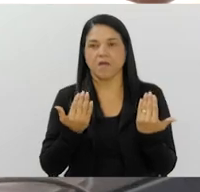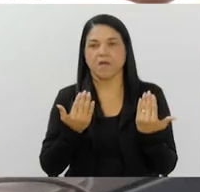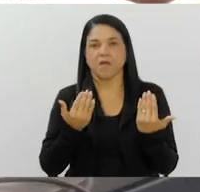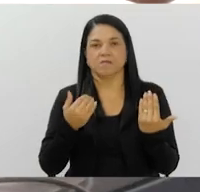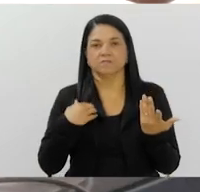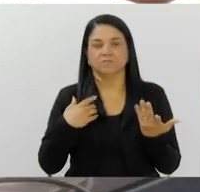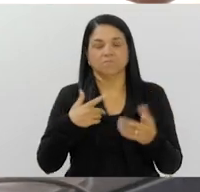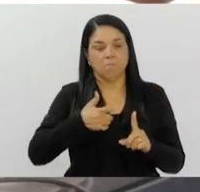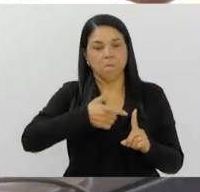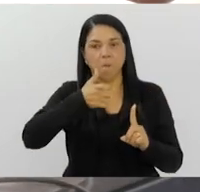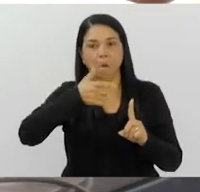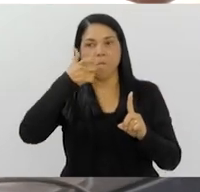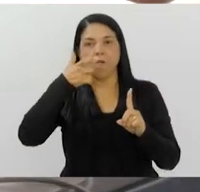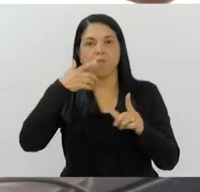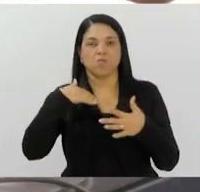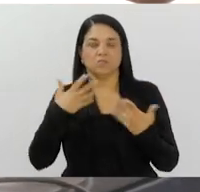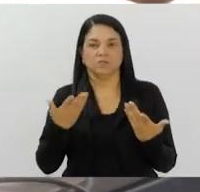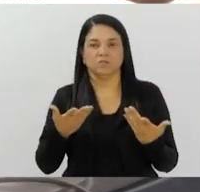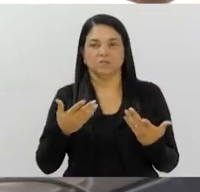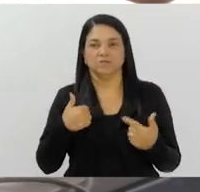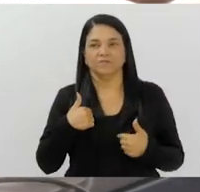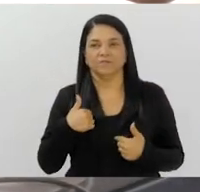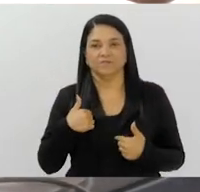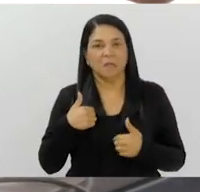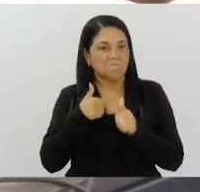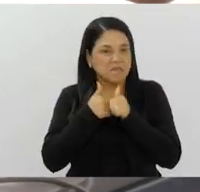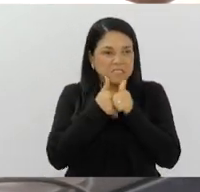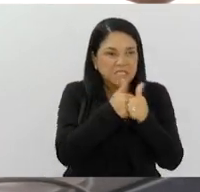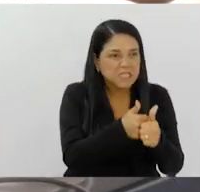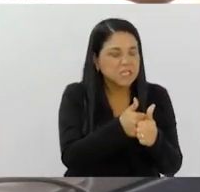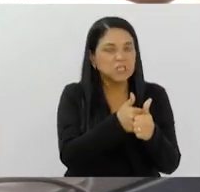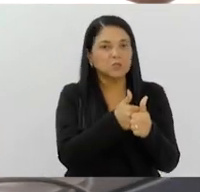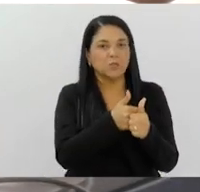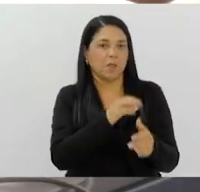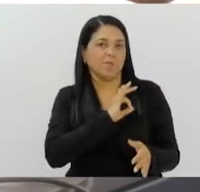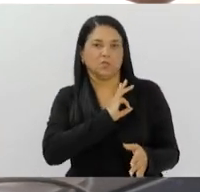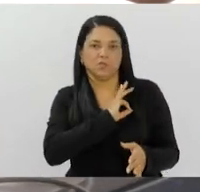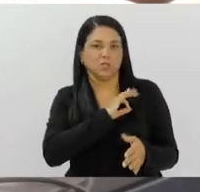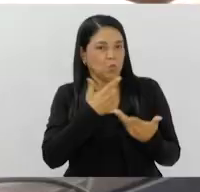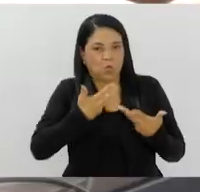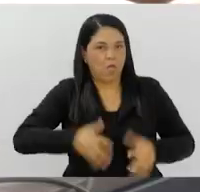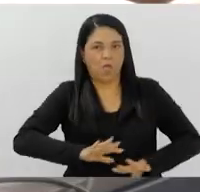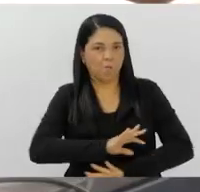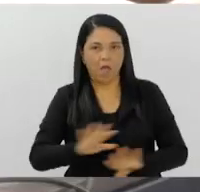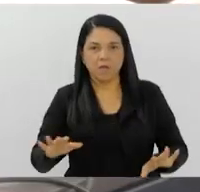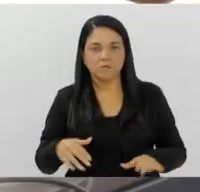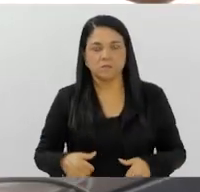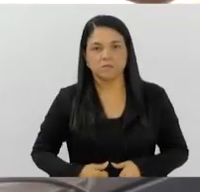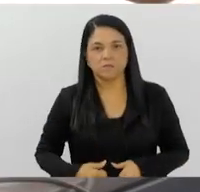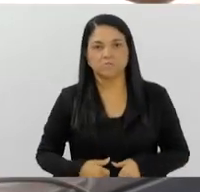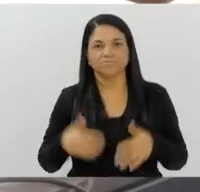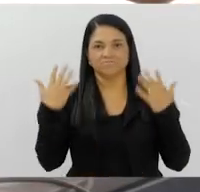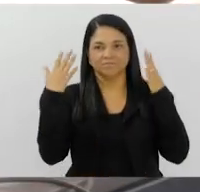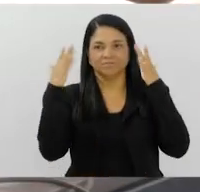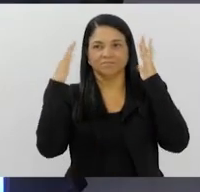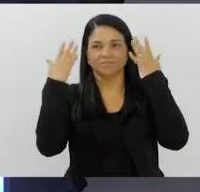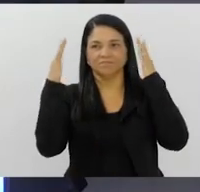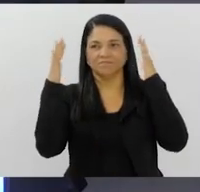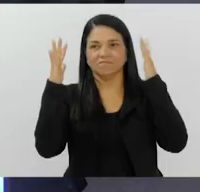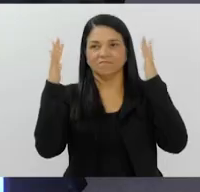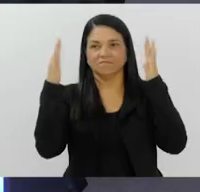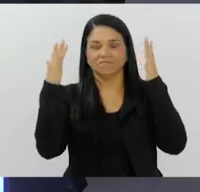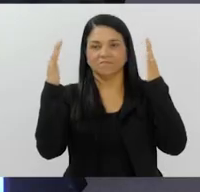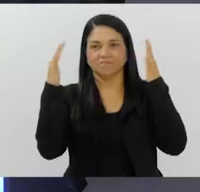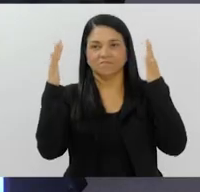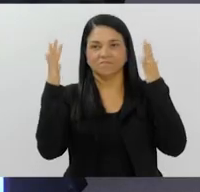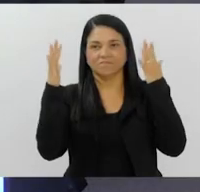assassinados nem Queremos ser mais perseguidos como temos sido eh queria